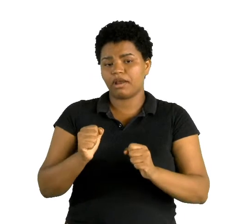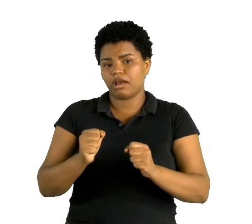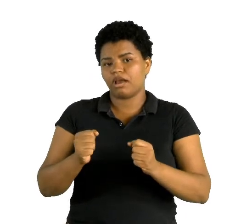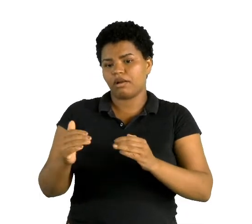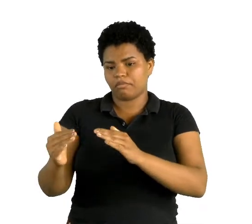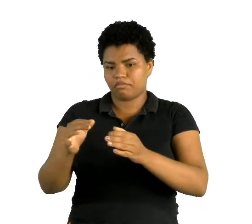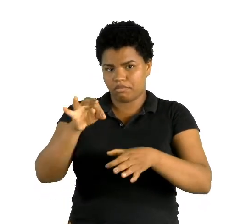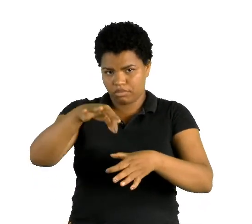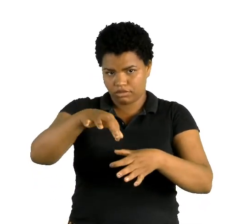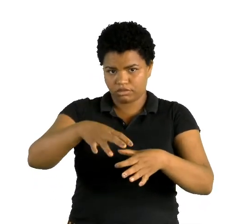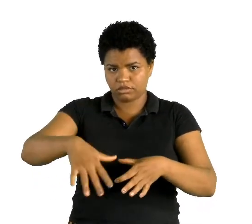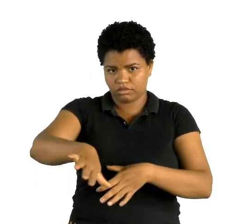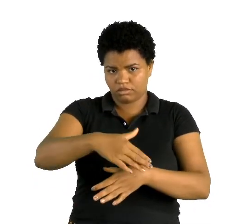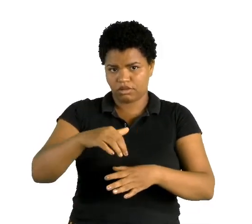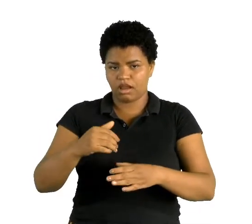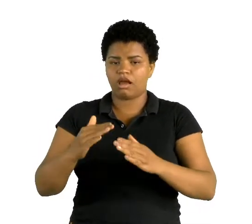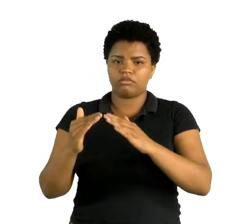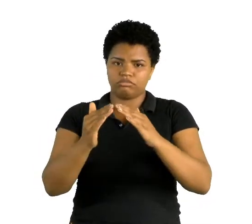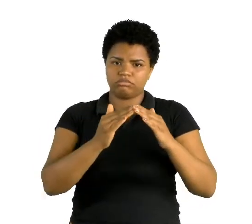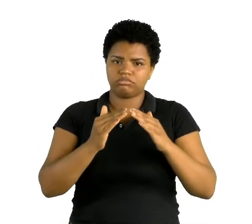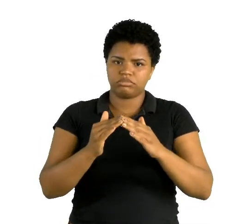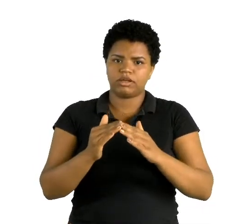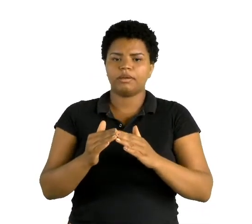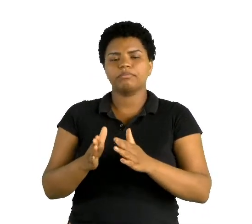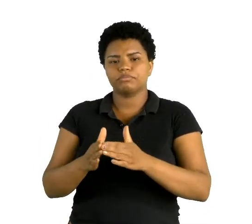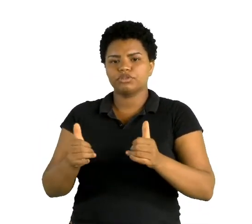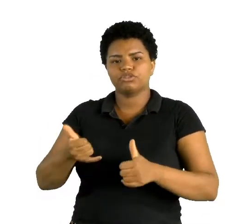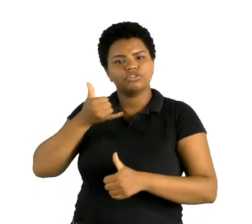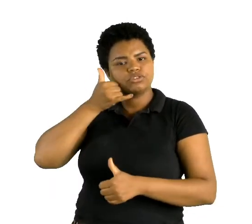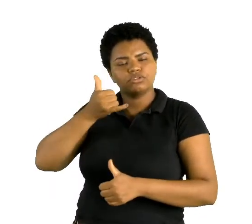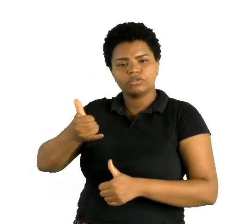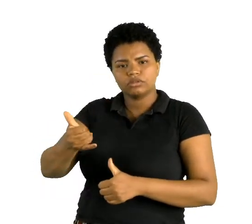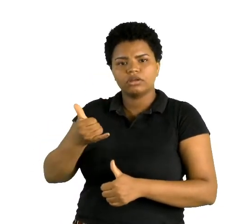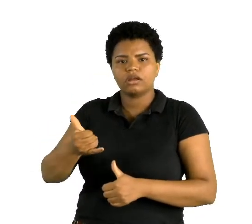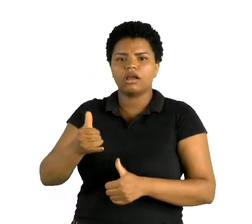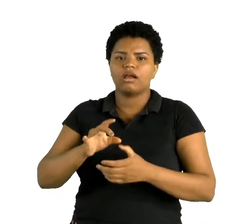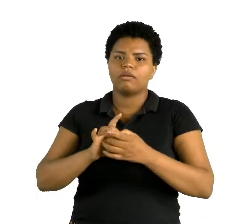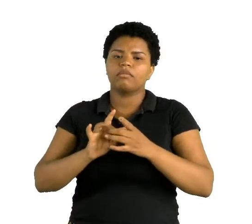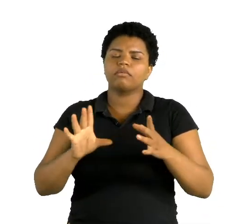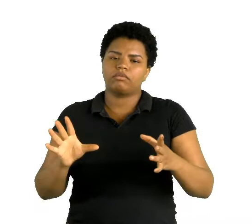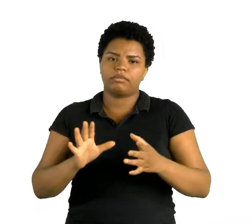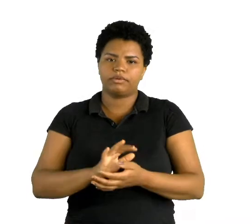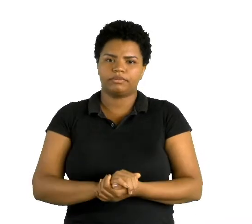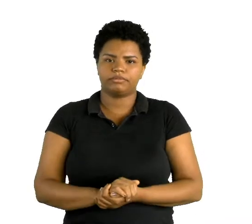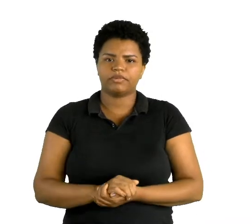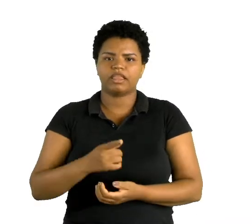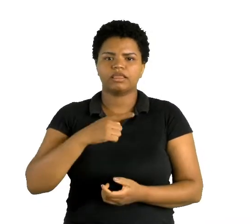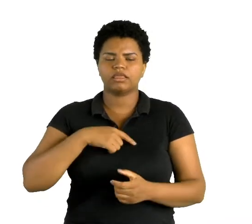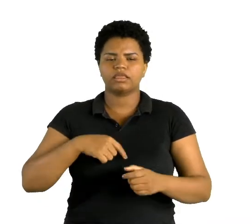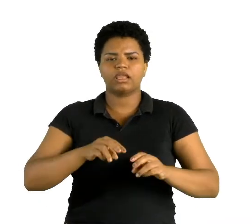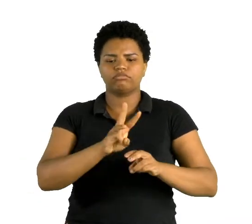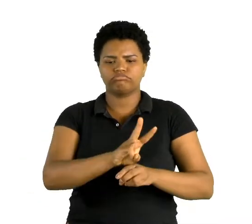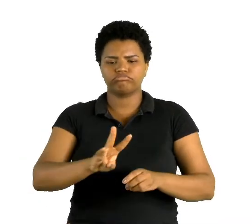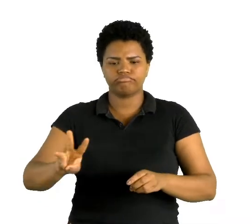olha lá embaixo, ó, fonte, aí tem o endereço do site